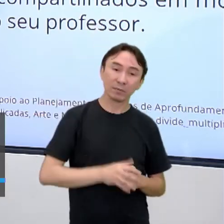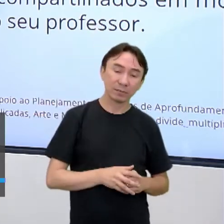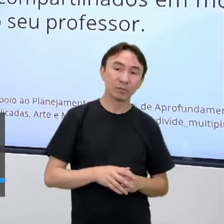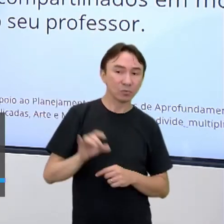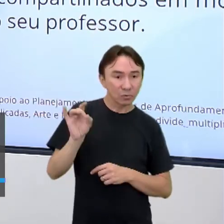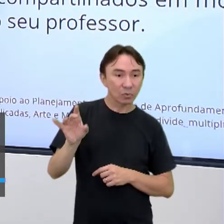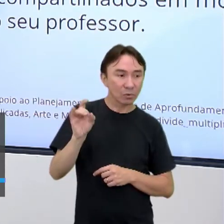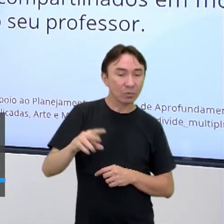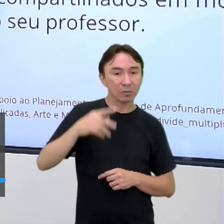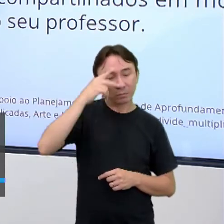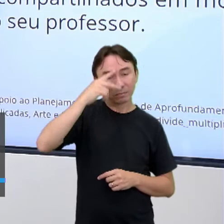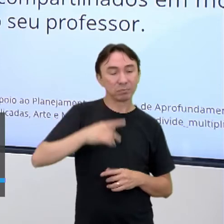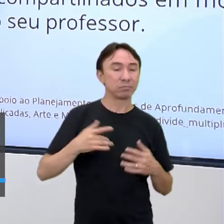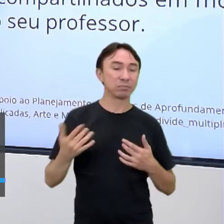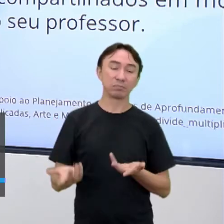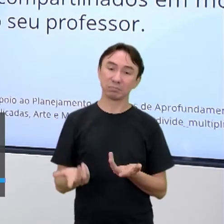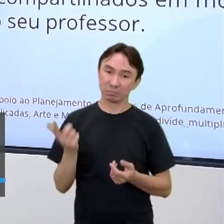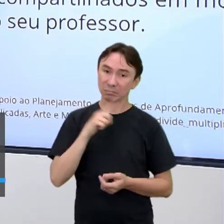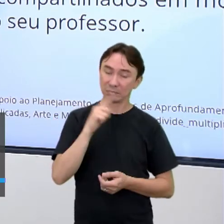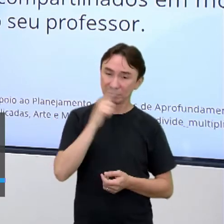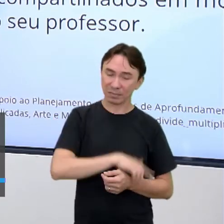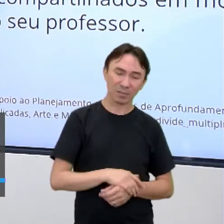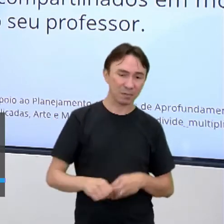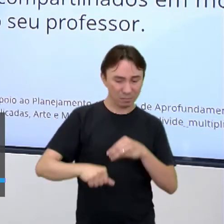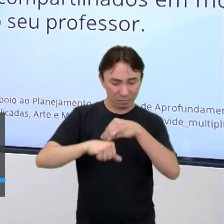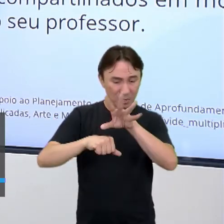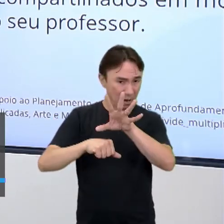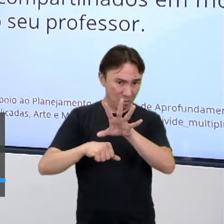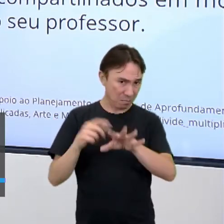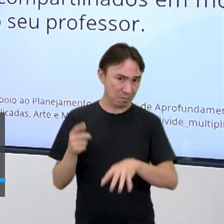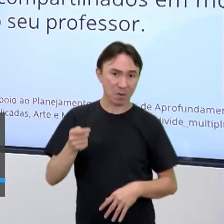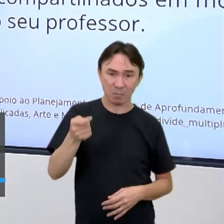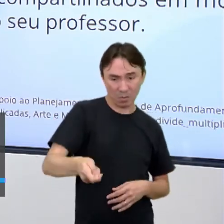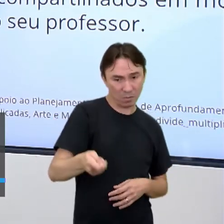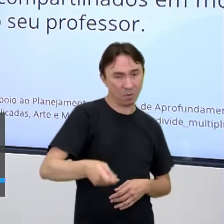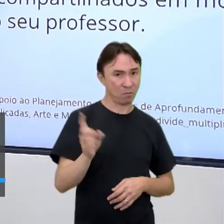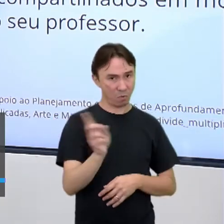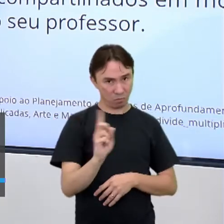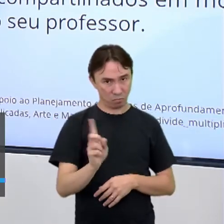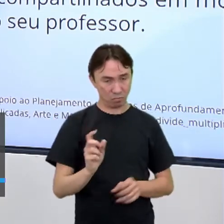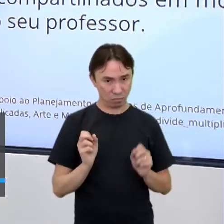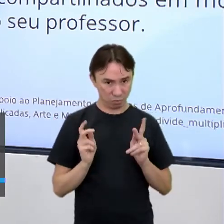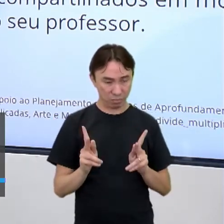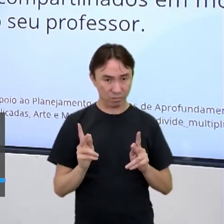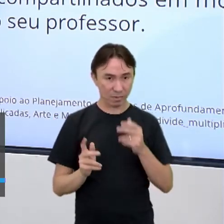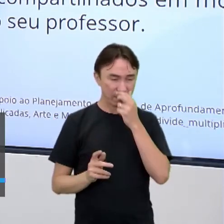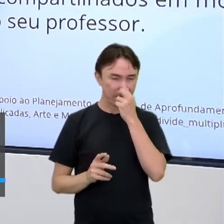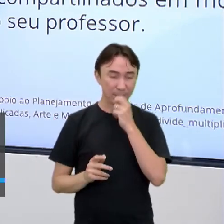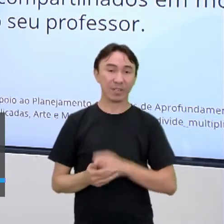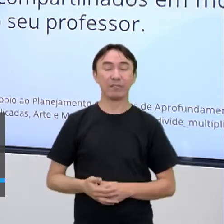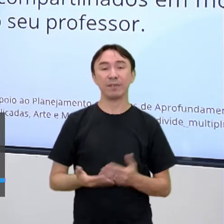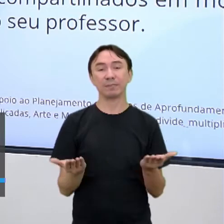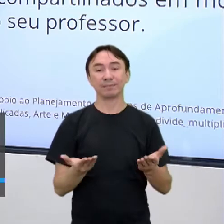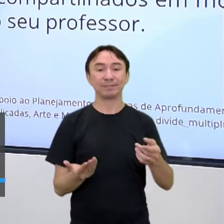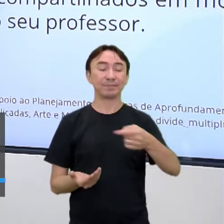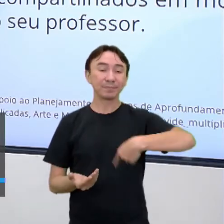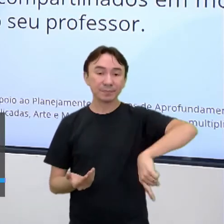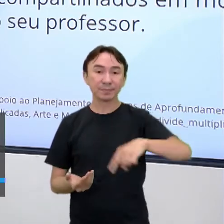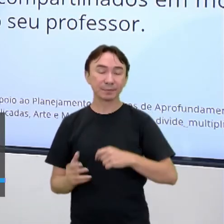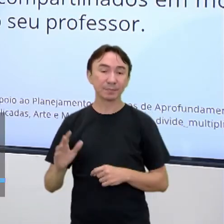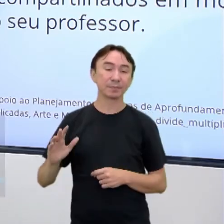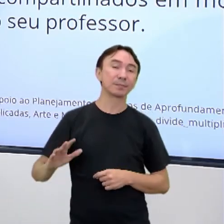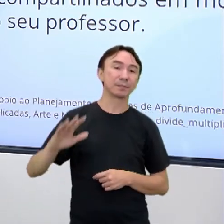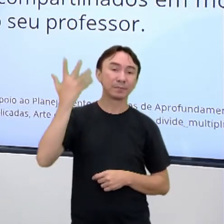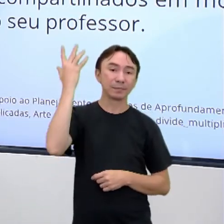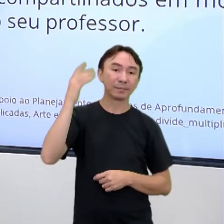uma sugestão e não uma imposição, como eu falei, para cada um de vocês, tá ok? Bom, aí o que acontece? Cada um de vocês se preparam para a aula